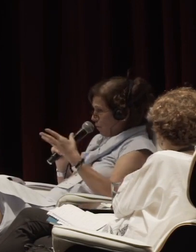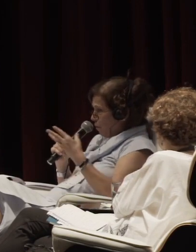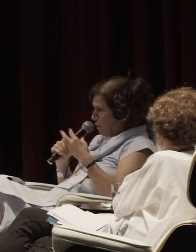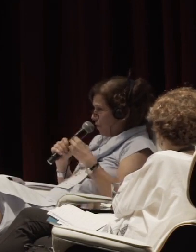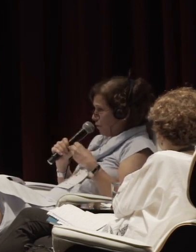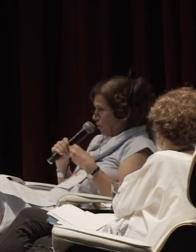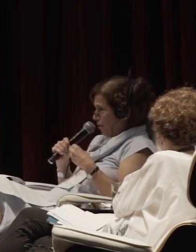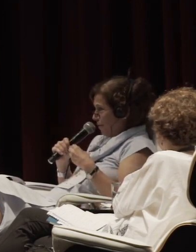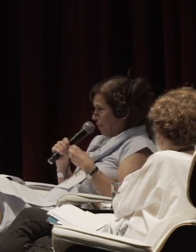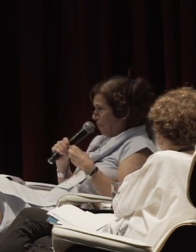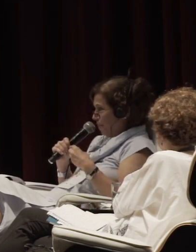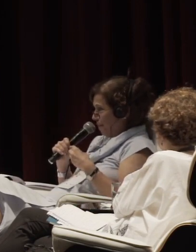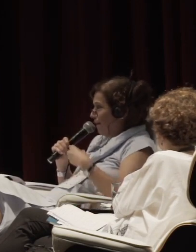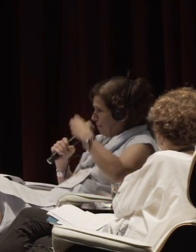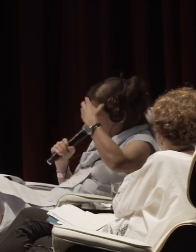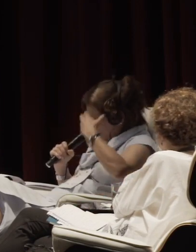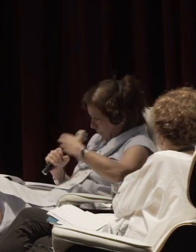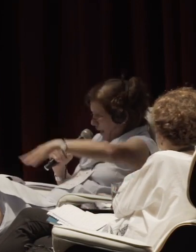Então eu faço um convite.